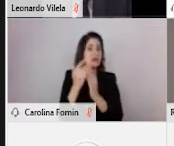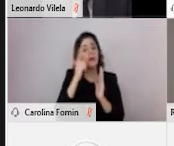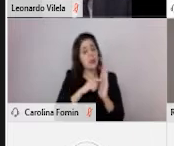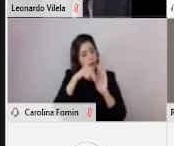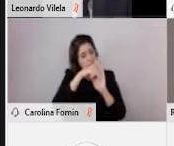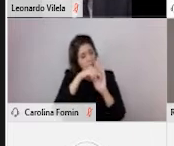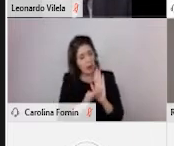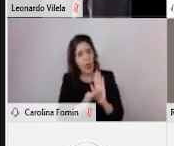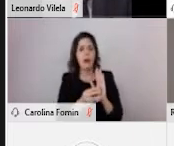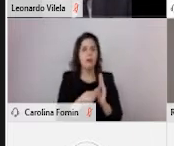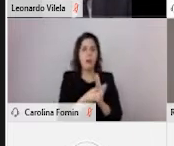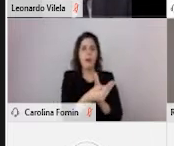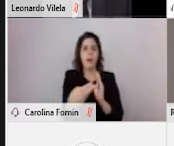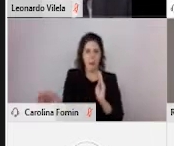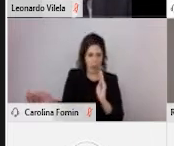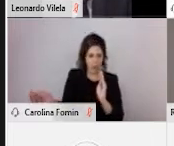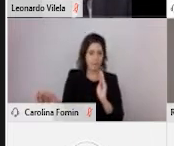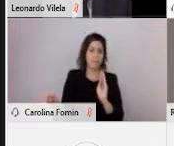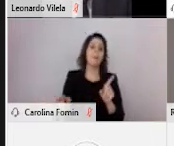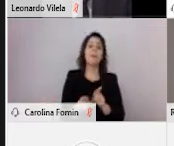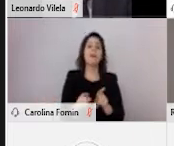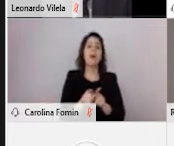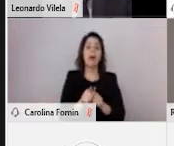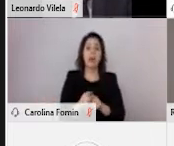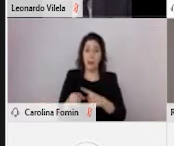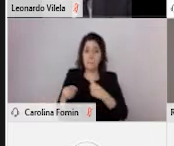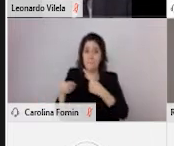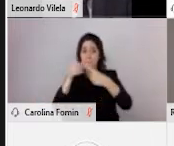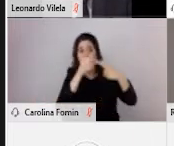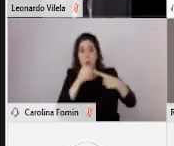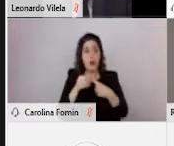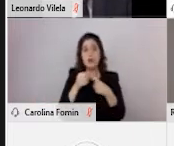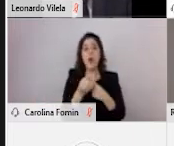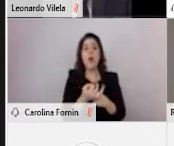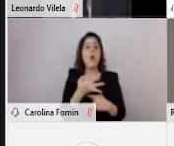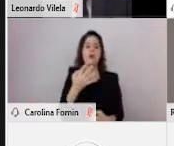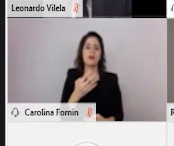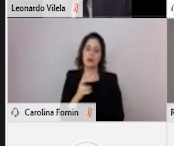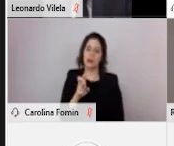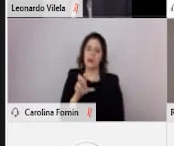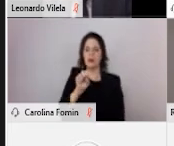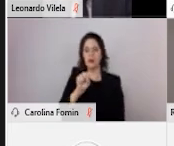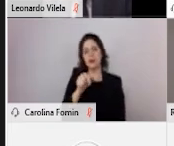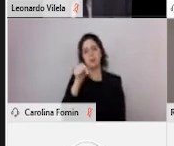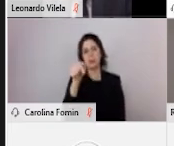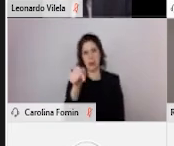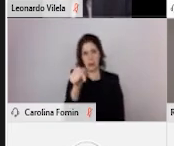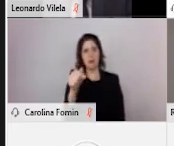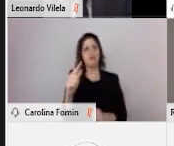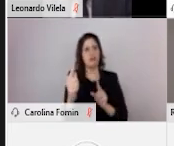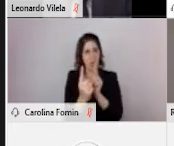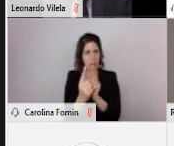atualmente nós temos 587 municípios que já foram atendidos. Né?